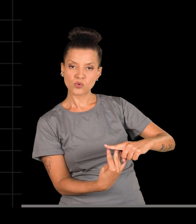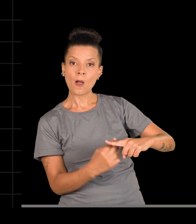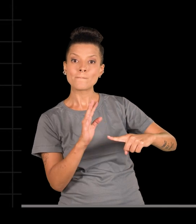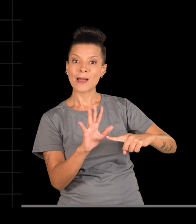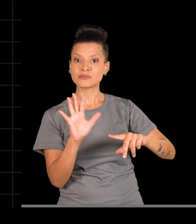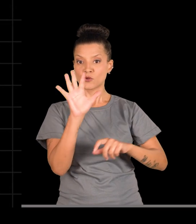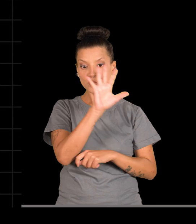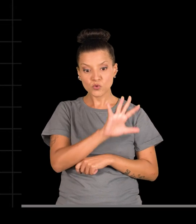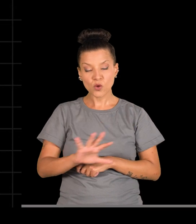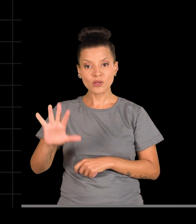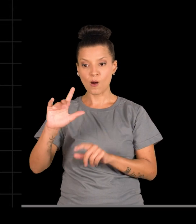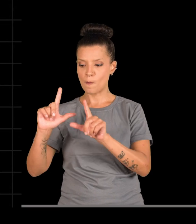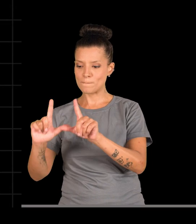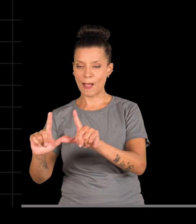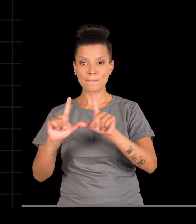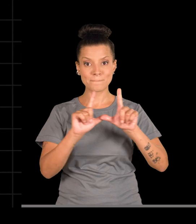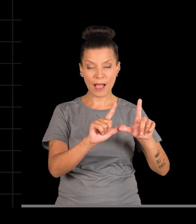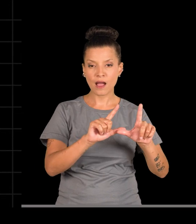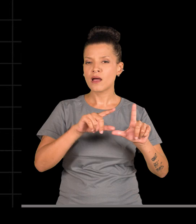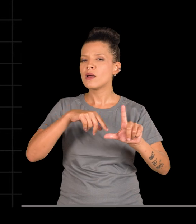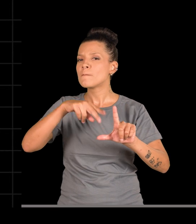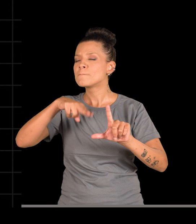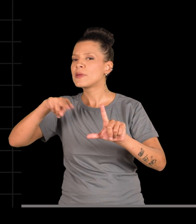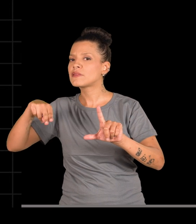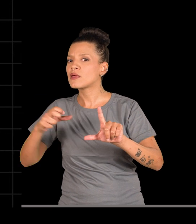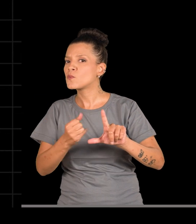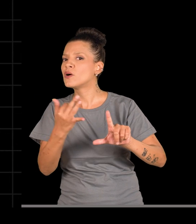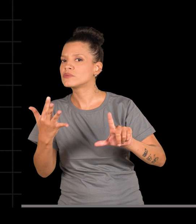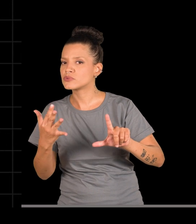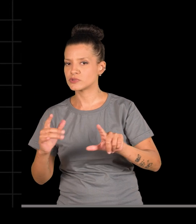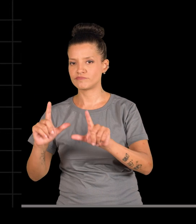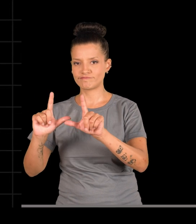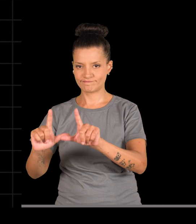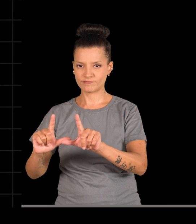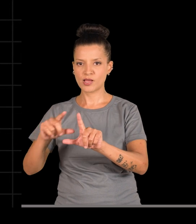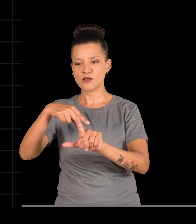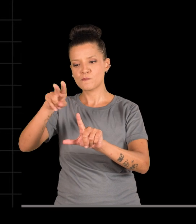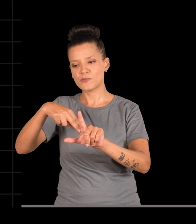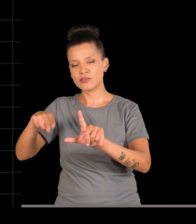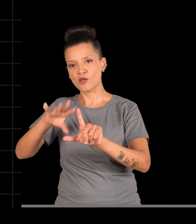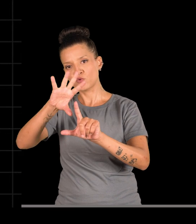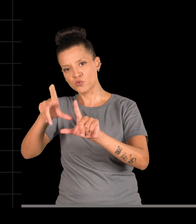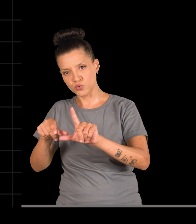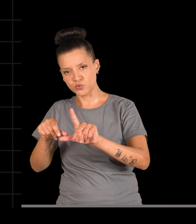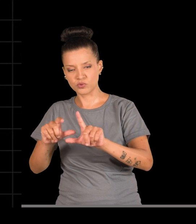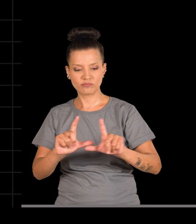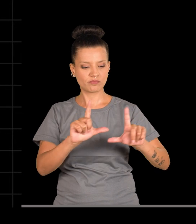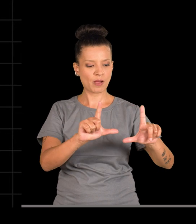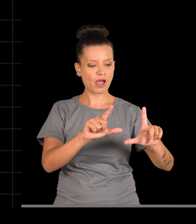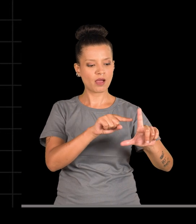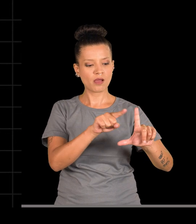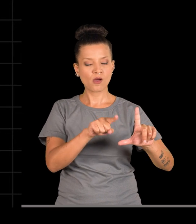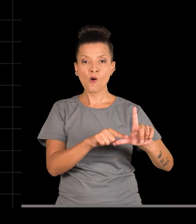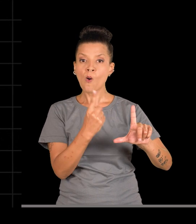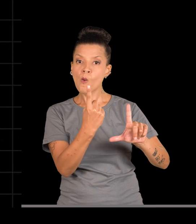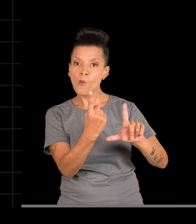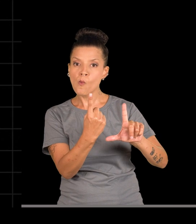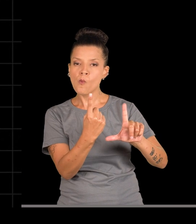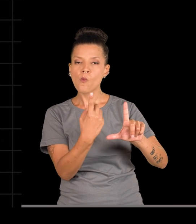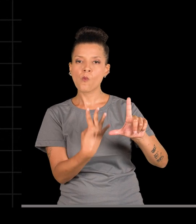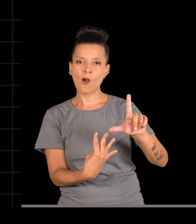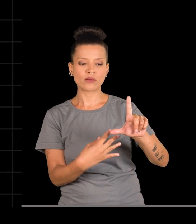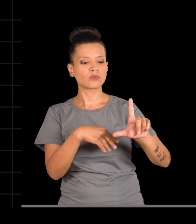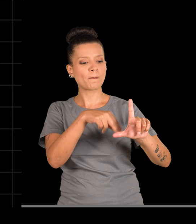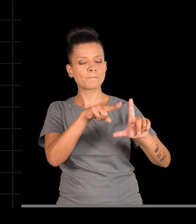figura. Agora, no total, quanto que eu pintei? Eu pintei uma figura inteira mais 1/4 de uma outra figura idêntica